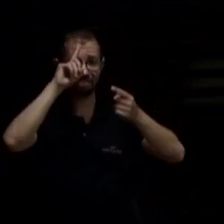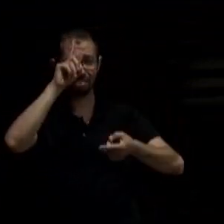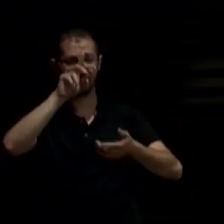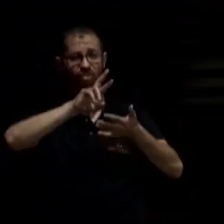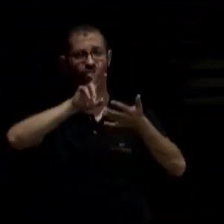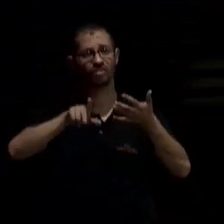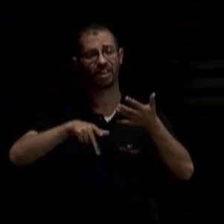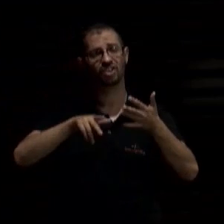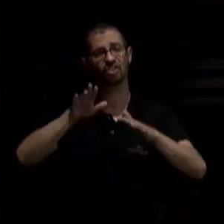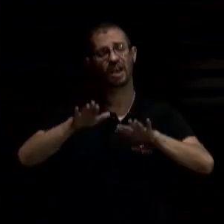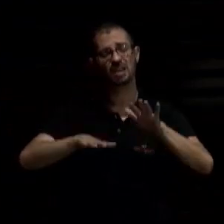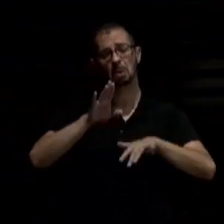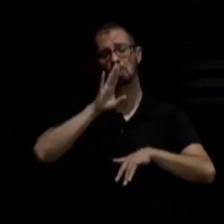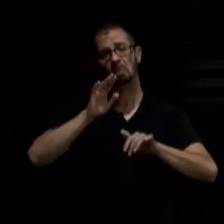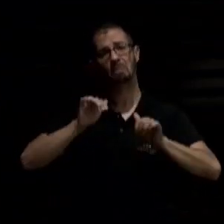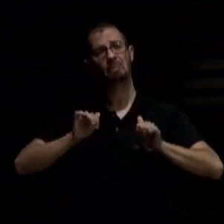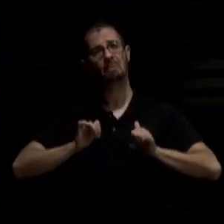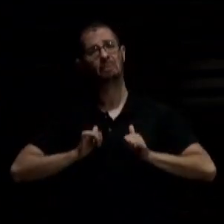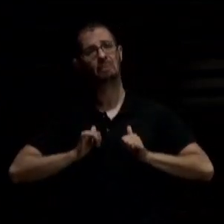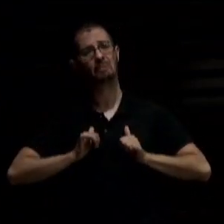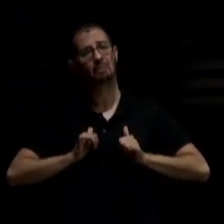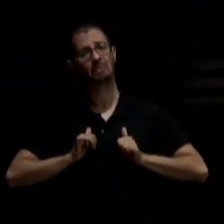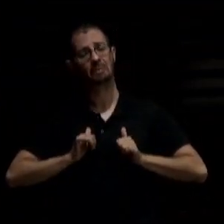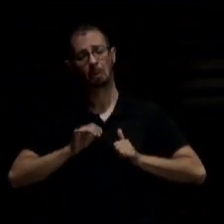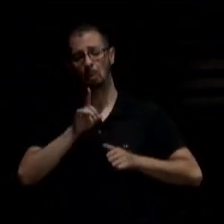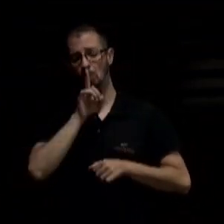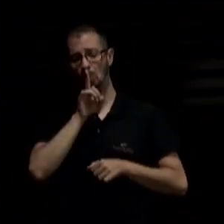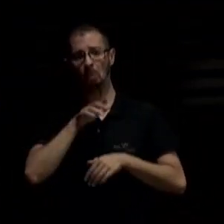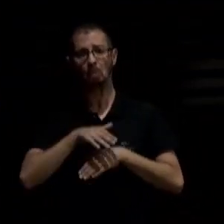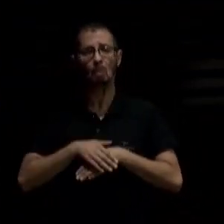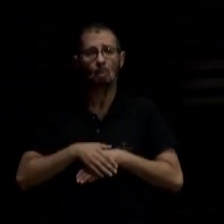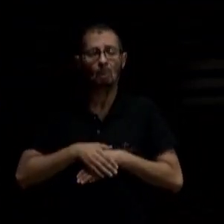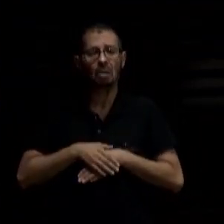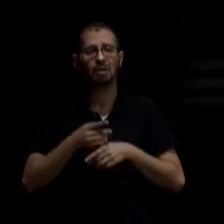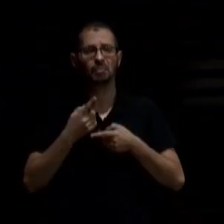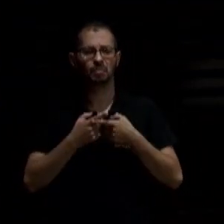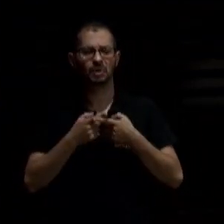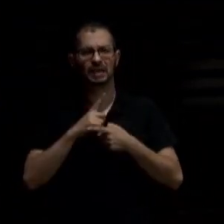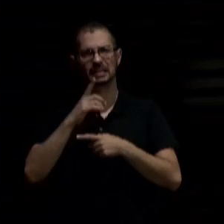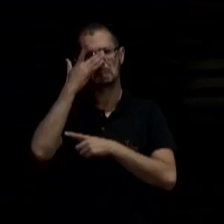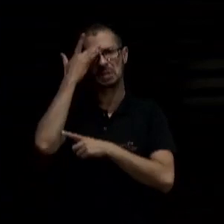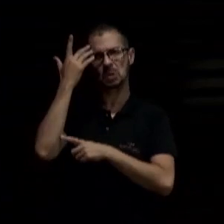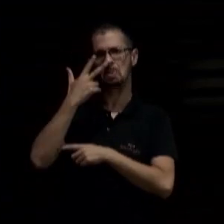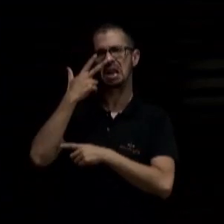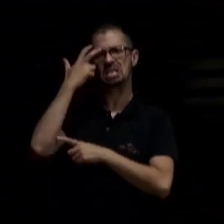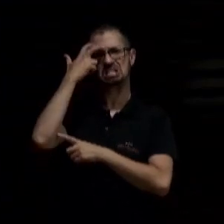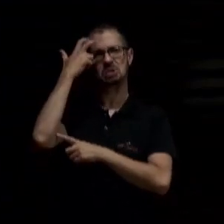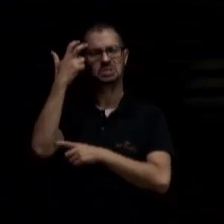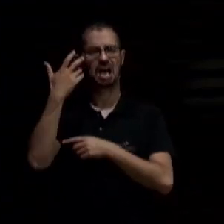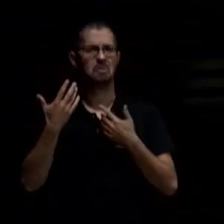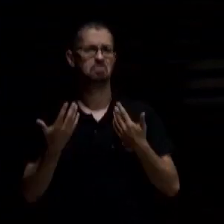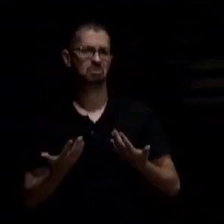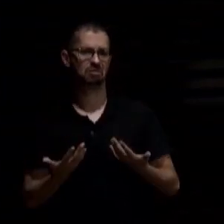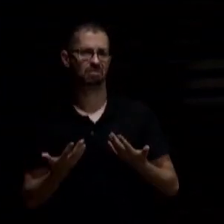nos acovardamos e ficamos com as mãozinhas entre as pernas assim, porque tem uns que parece que são sábios. E a